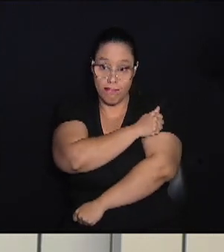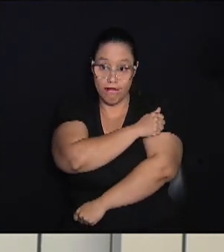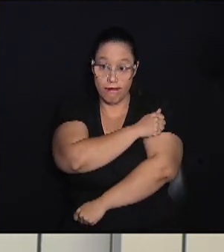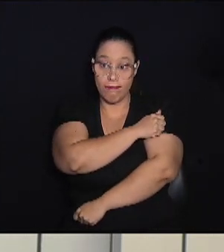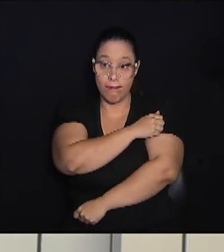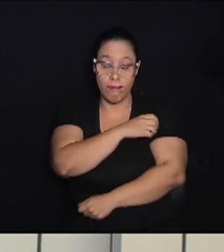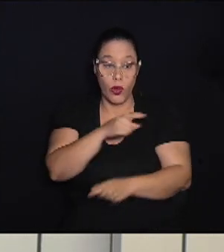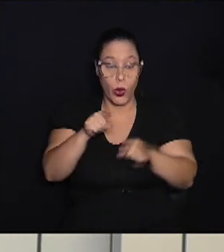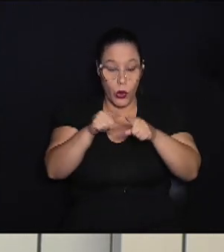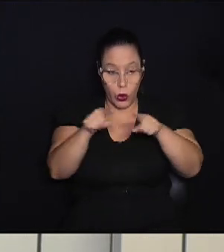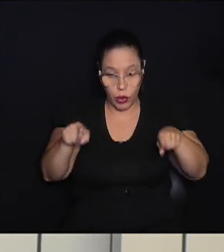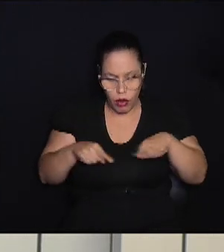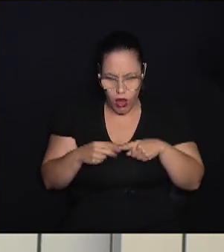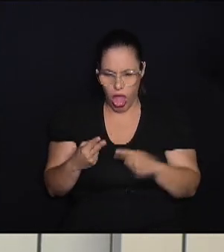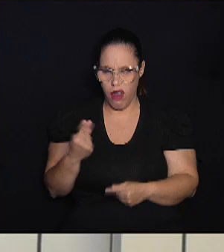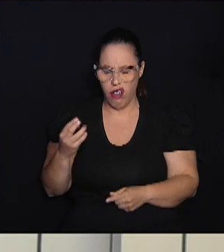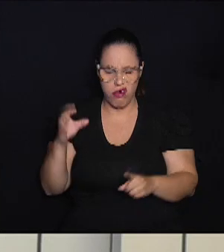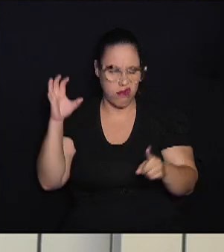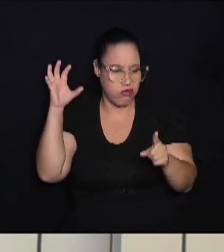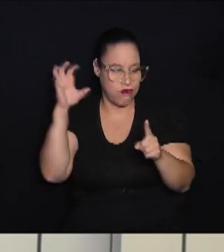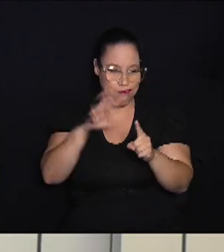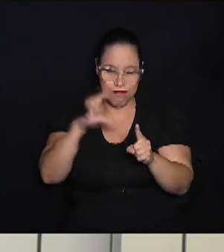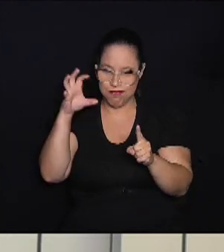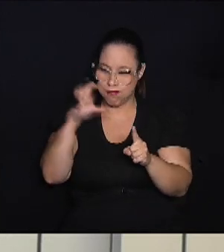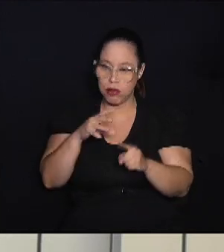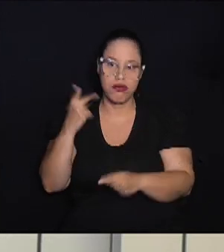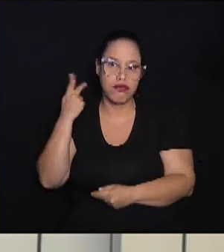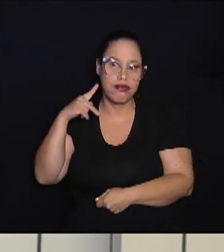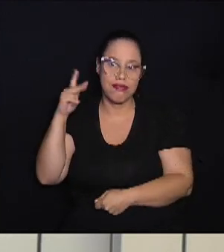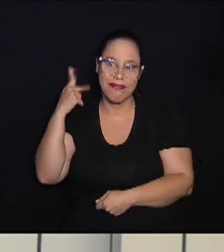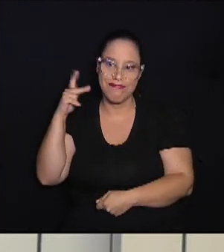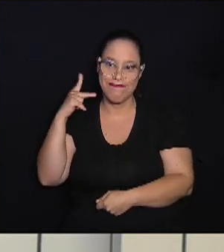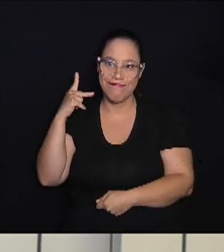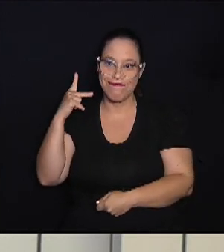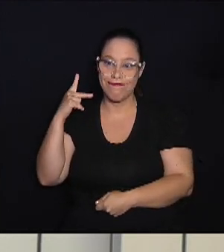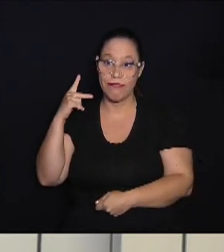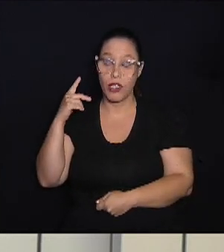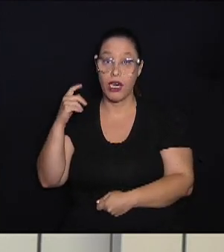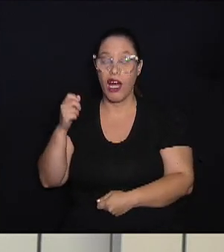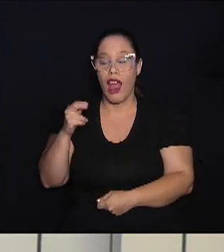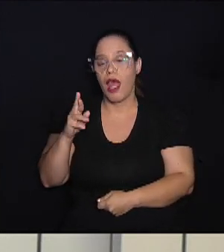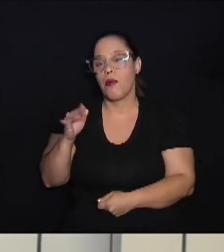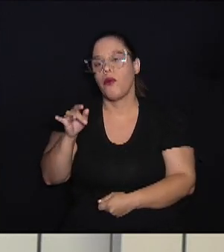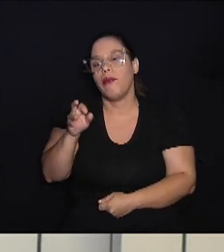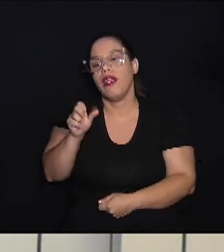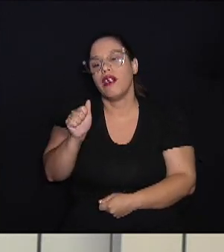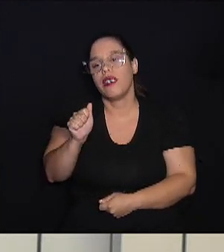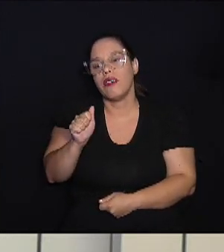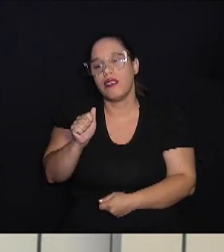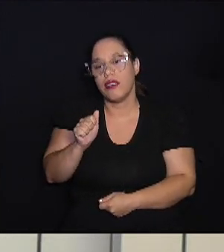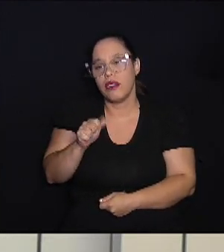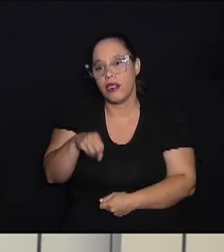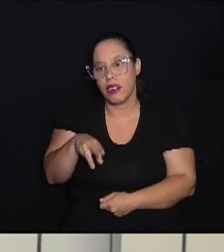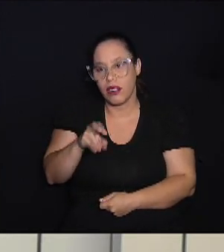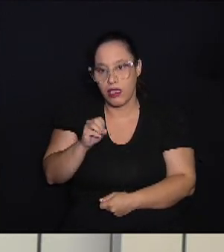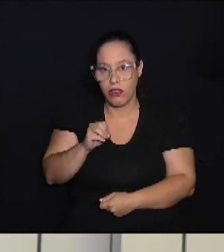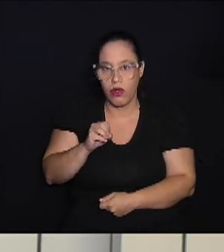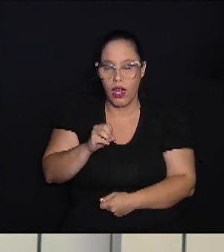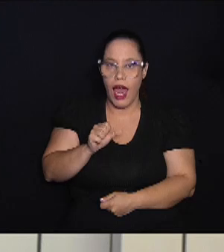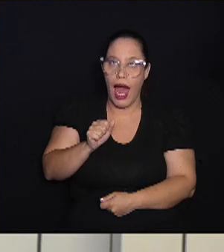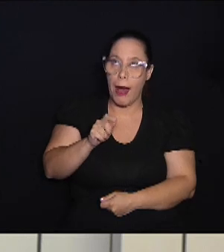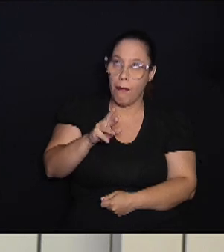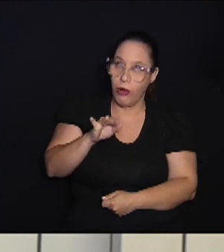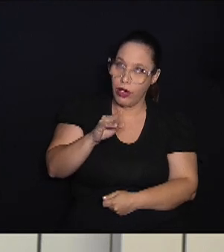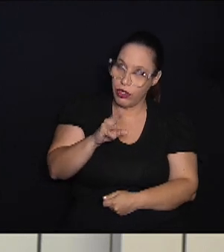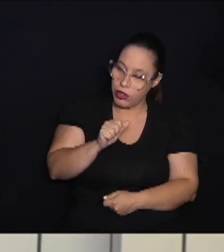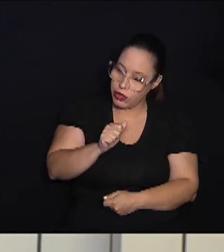unidade leva o nome de uma importante figura política, que era um republicano e abolicionista. A repórter Ana